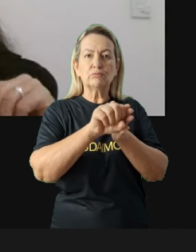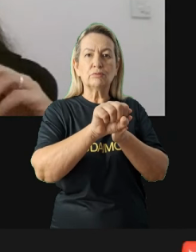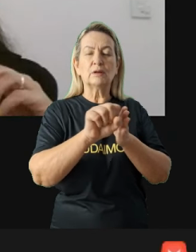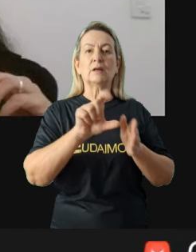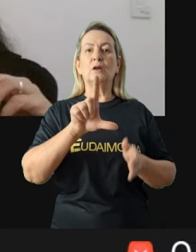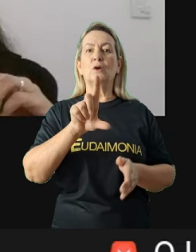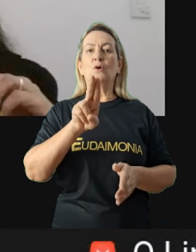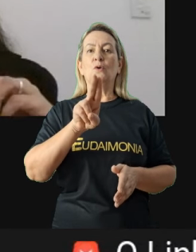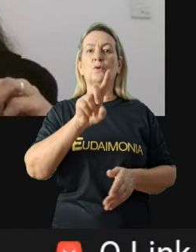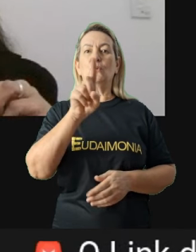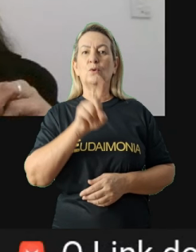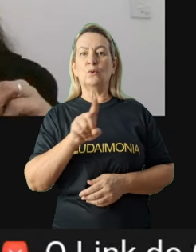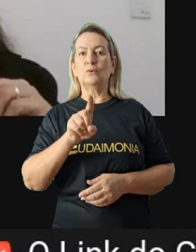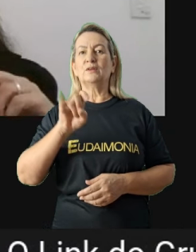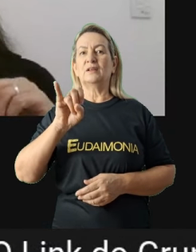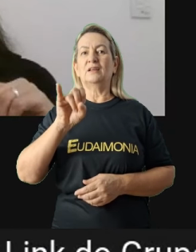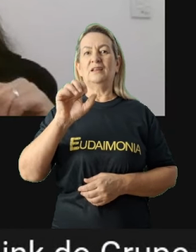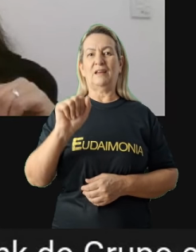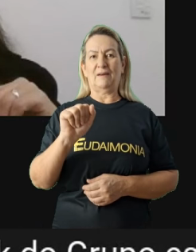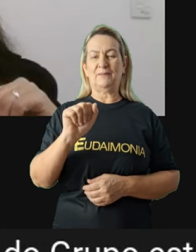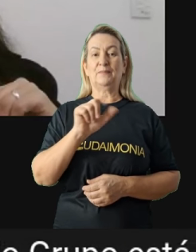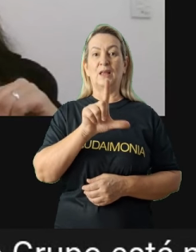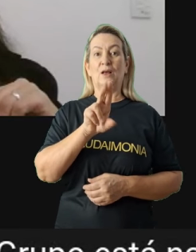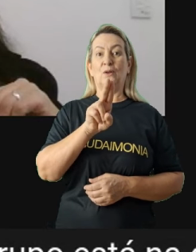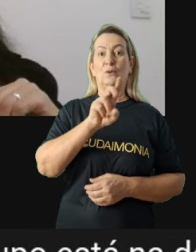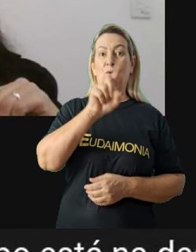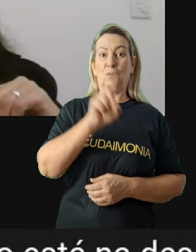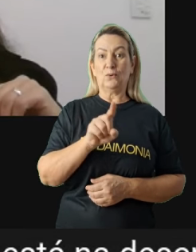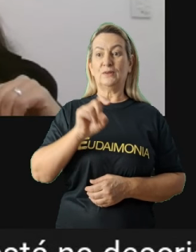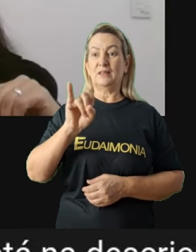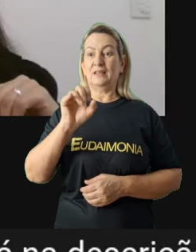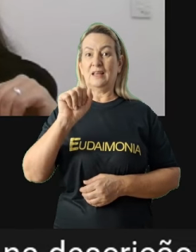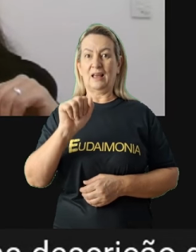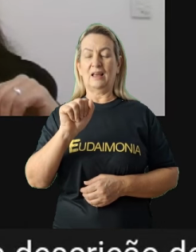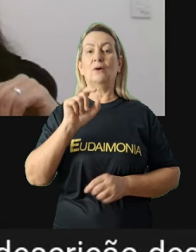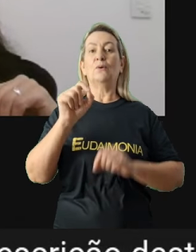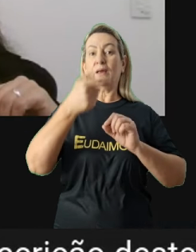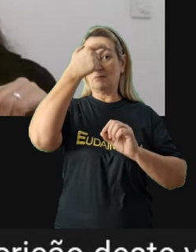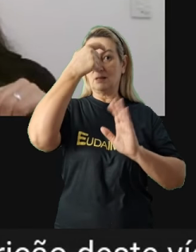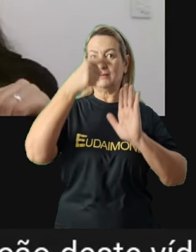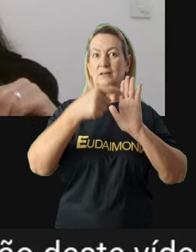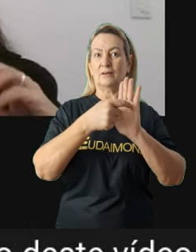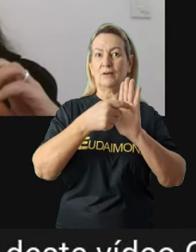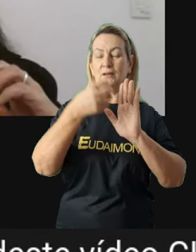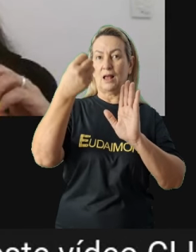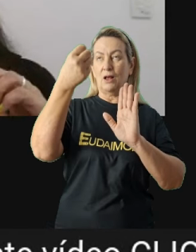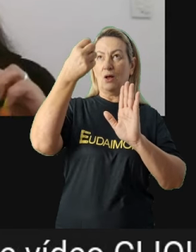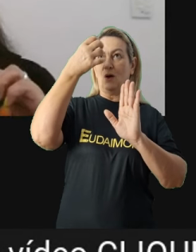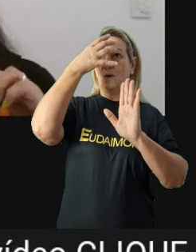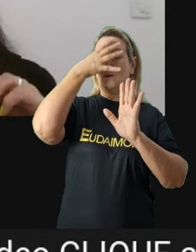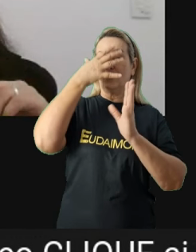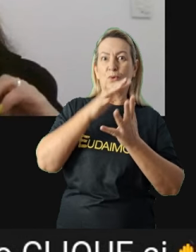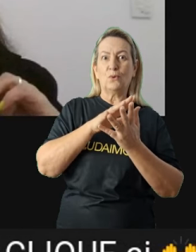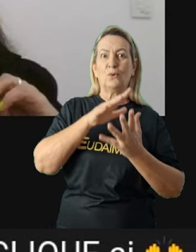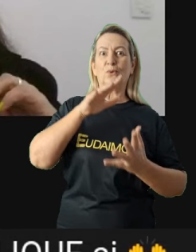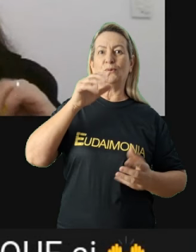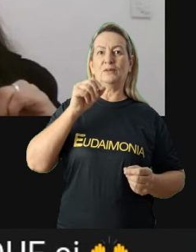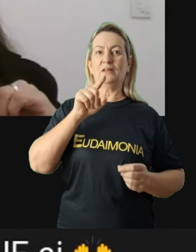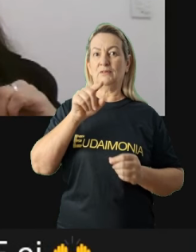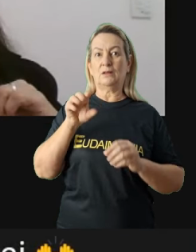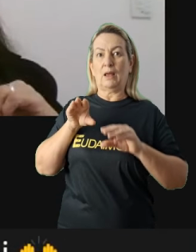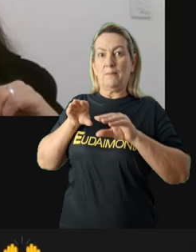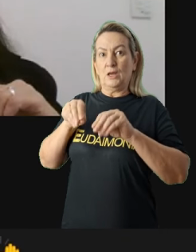lá, busca no Google, você vai achar Luzia, que é Luz IA, que é a inteligência artificial que te ilumina, tá? Então, se você não quer